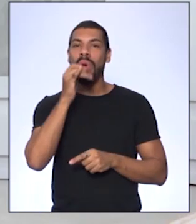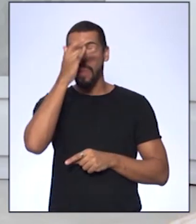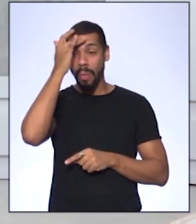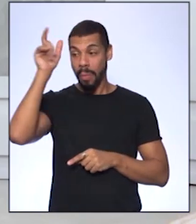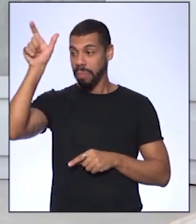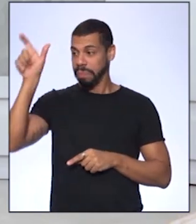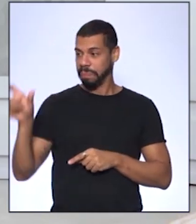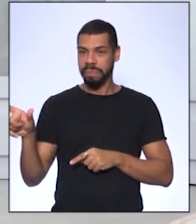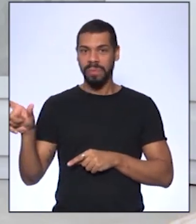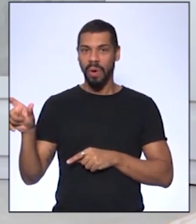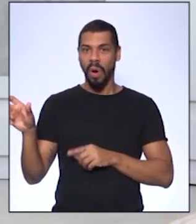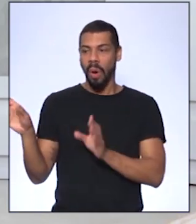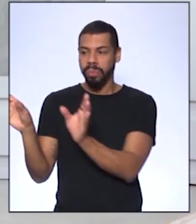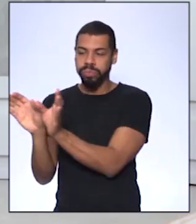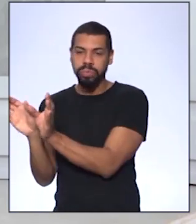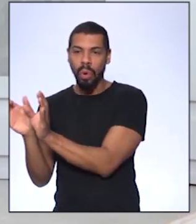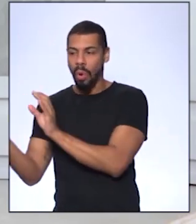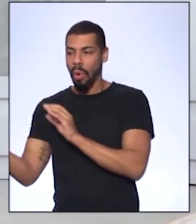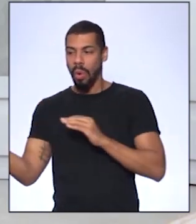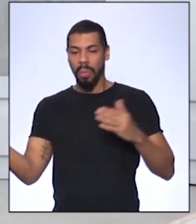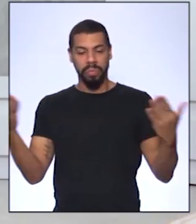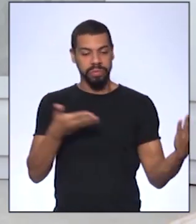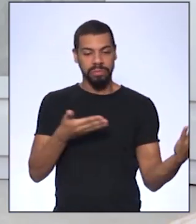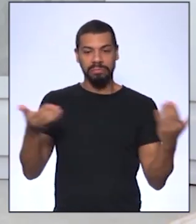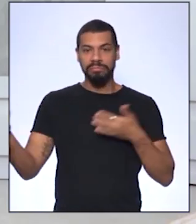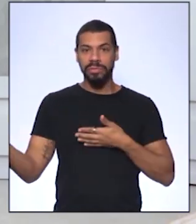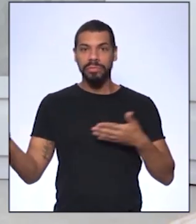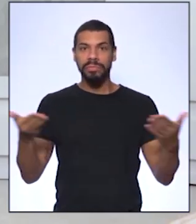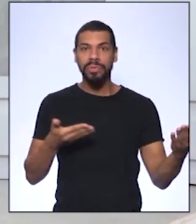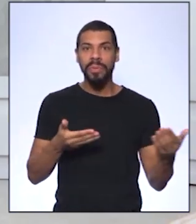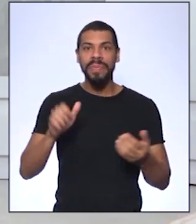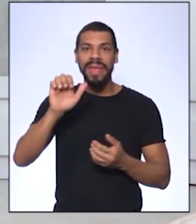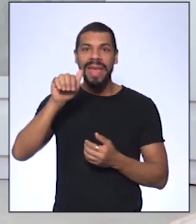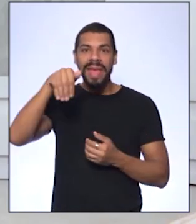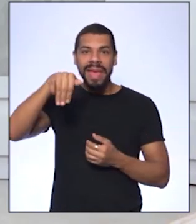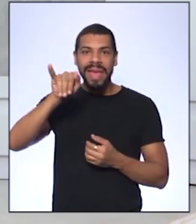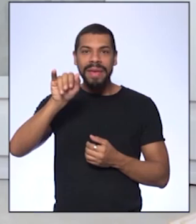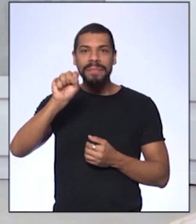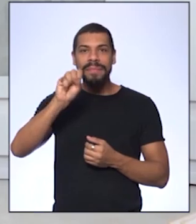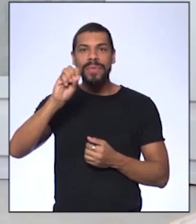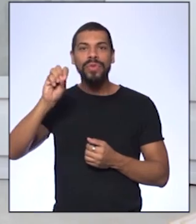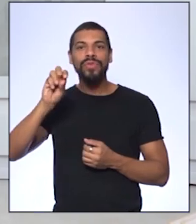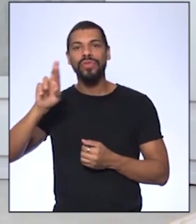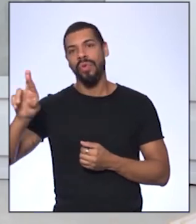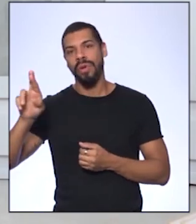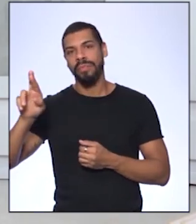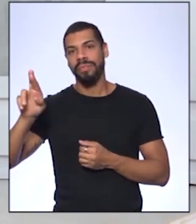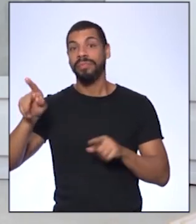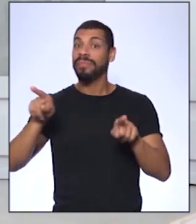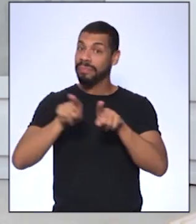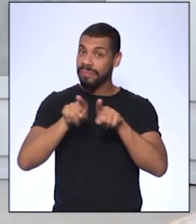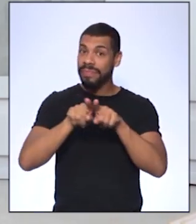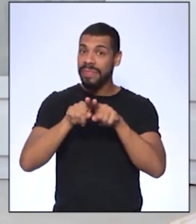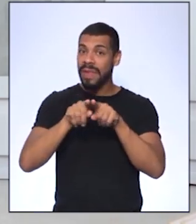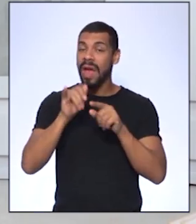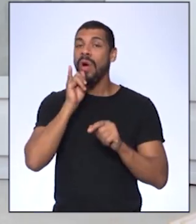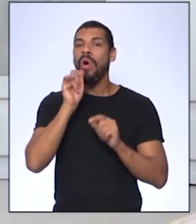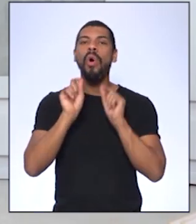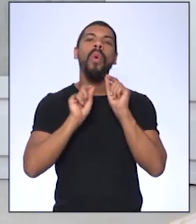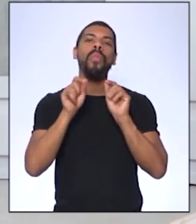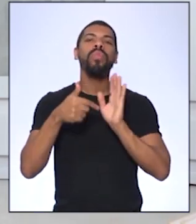emissor vai propor uma mensagem, um receptor vai receber essa mensagem. Nós, quando mandamos a mensagem, nós